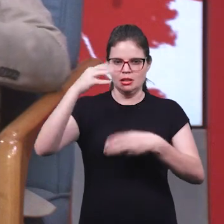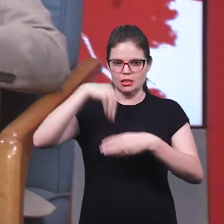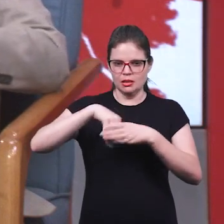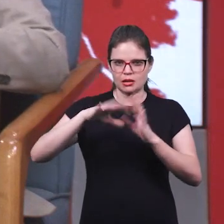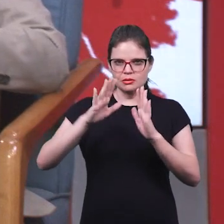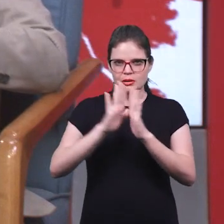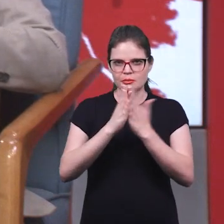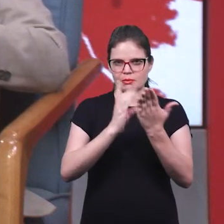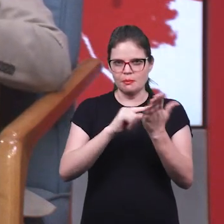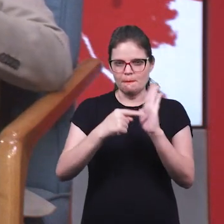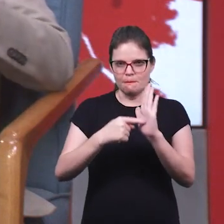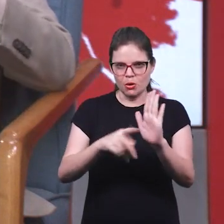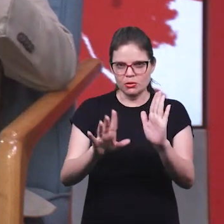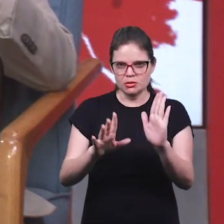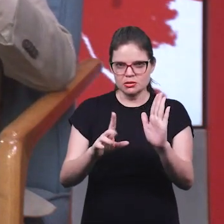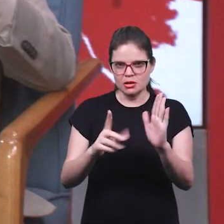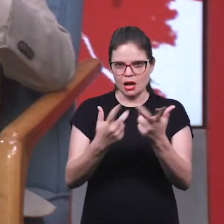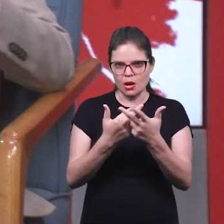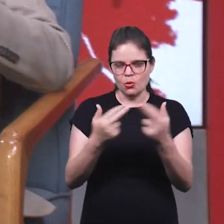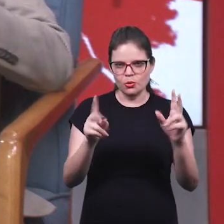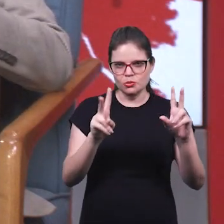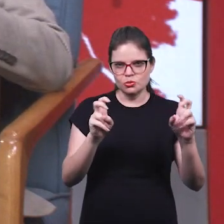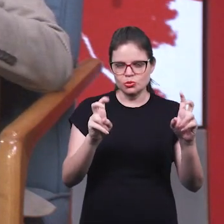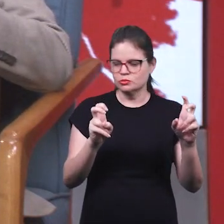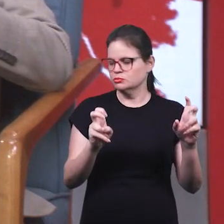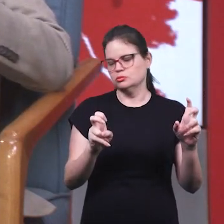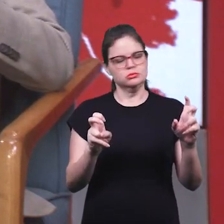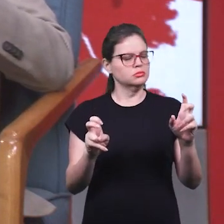nenhuma menção, nem nenhuma